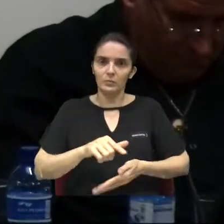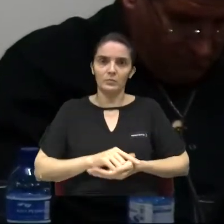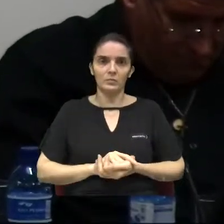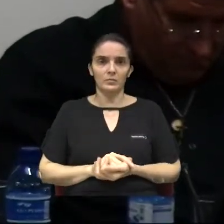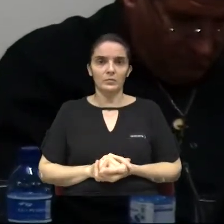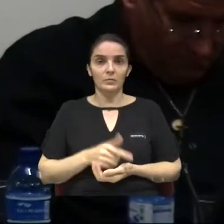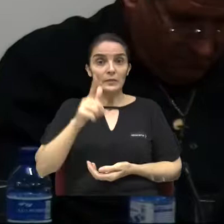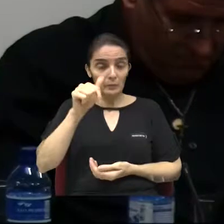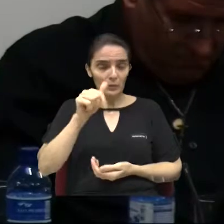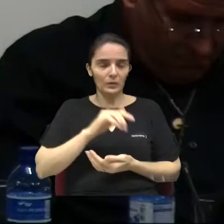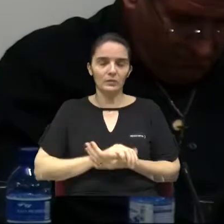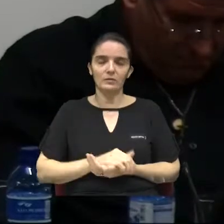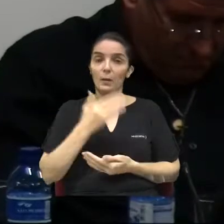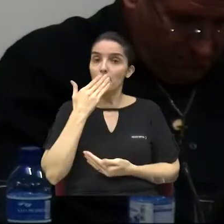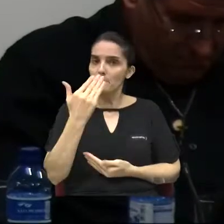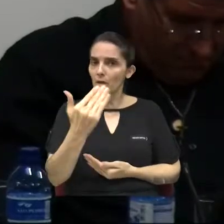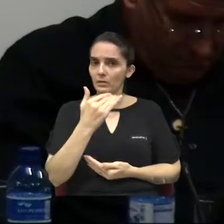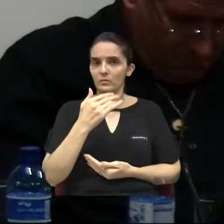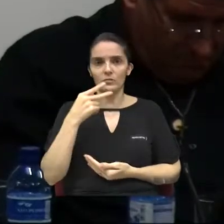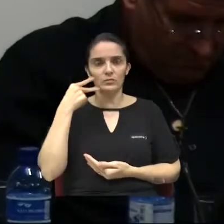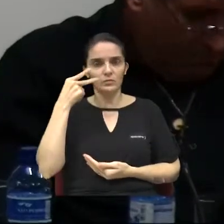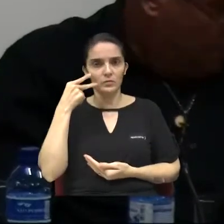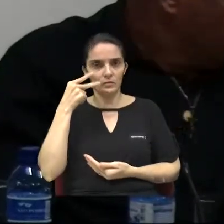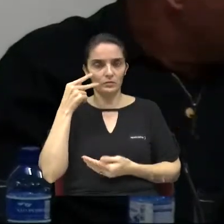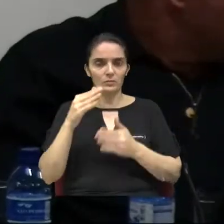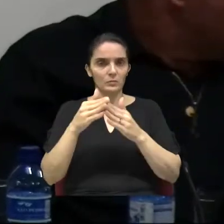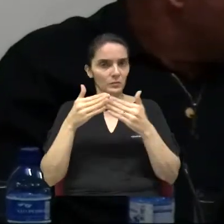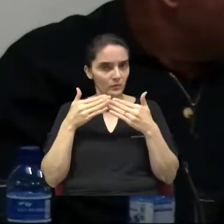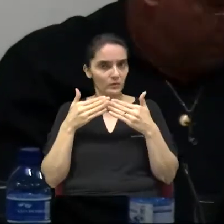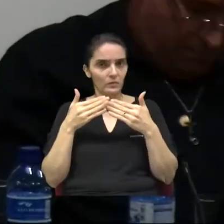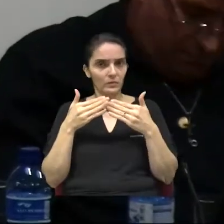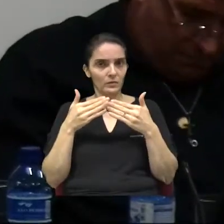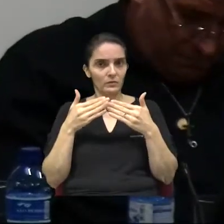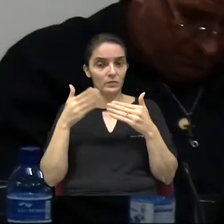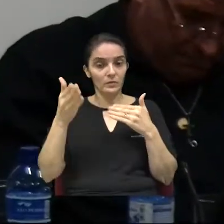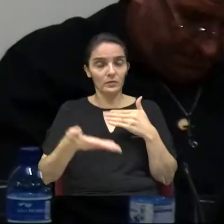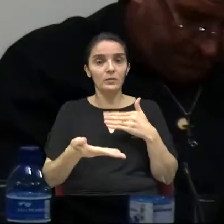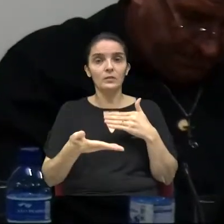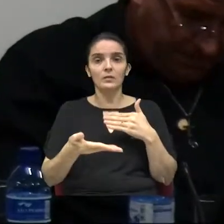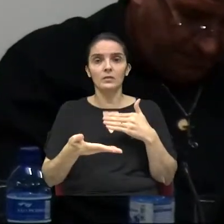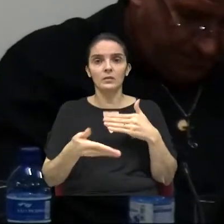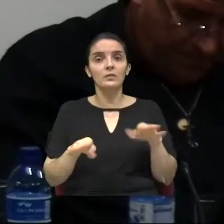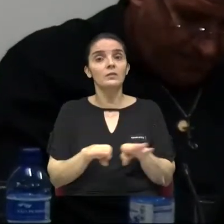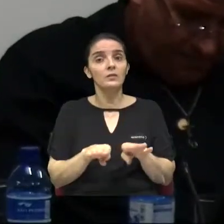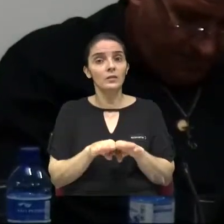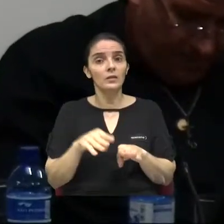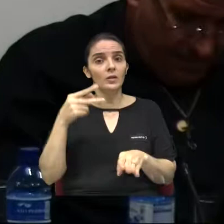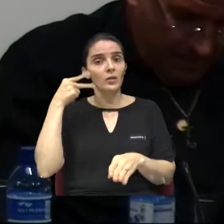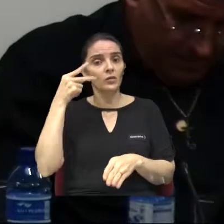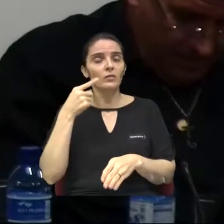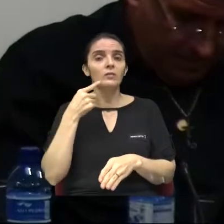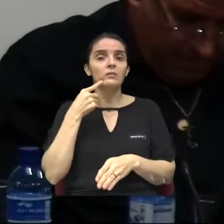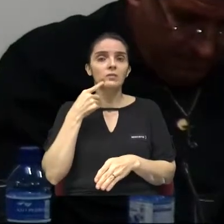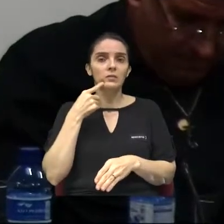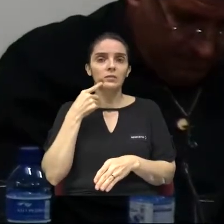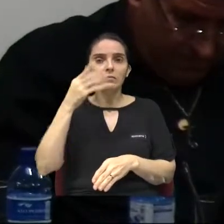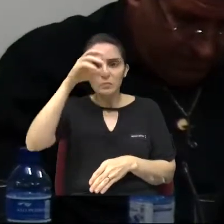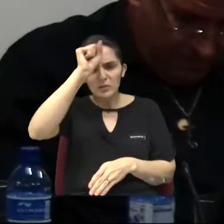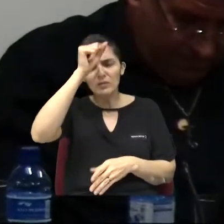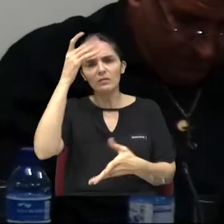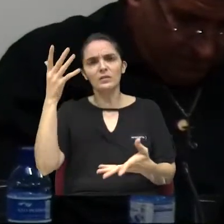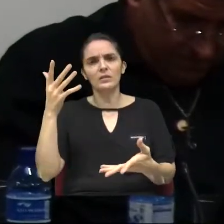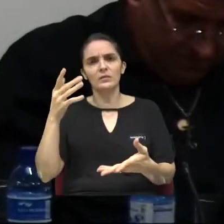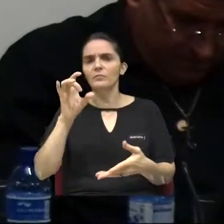que eu peço para os vereadores. E aqui fica o aprendizado para o vereador Cleito. Não só